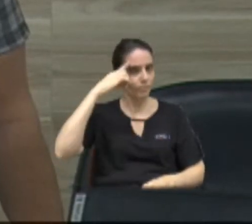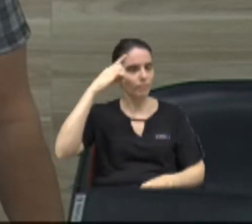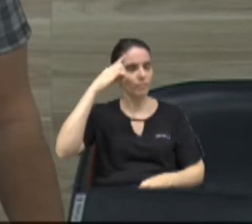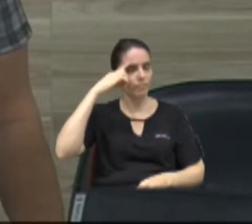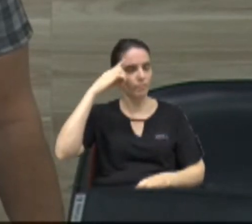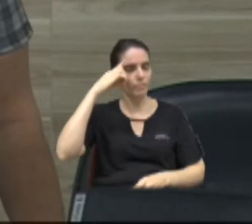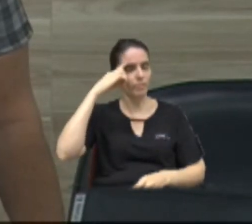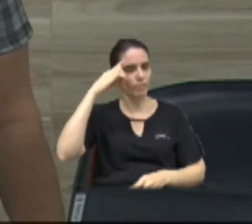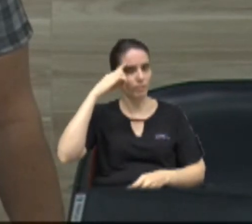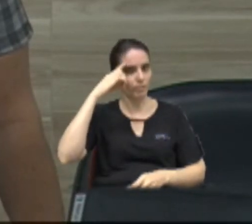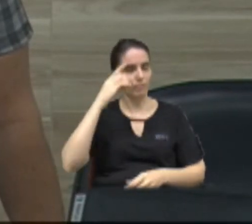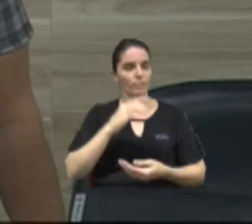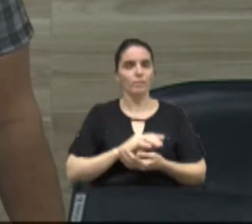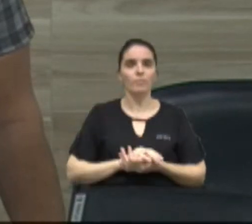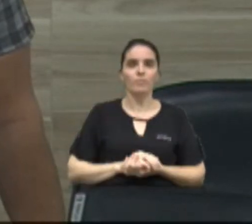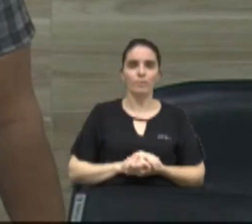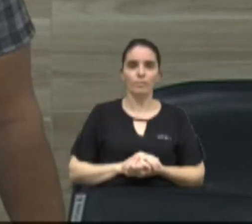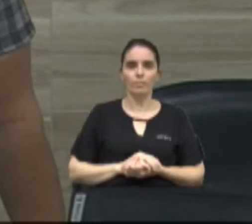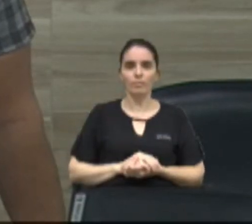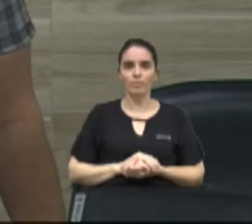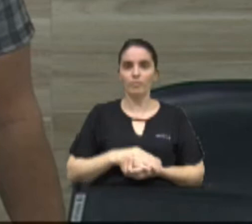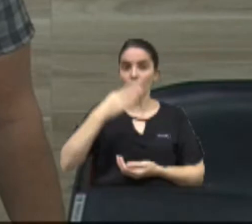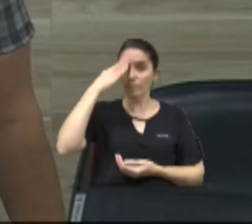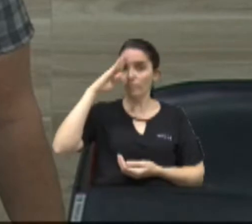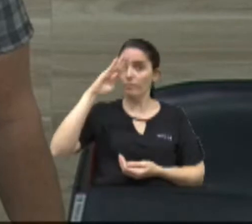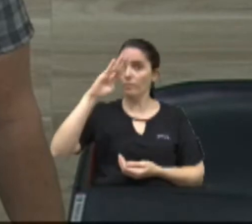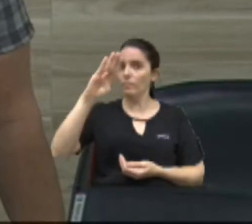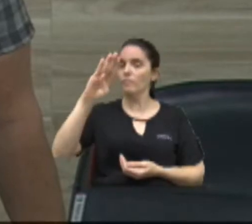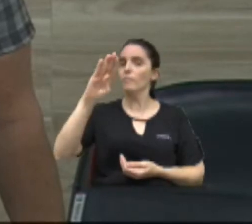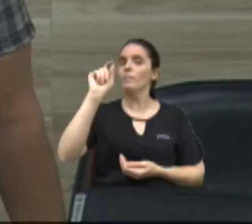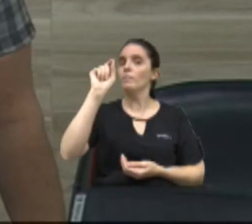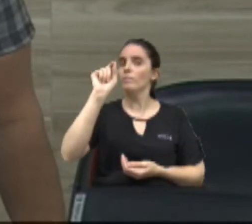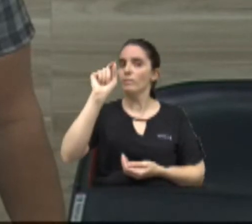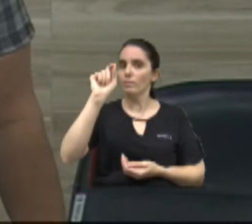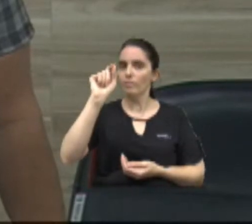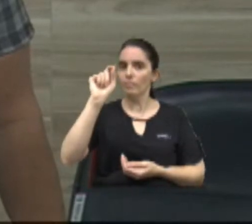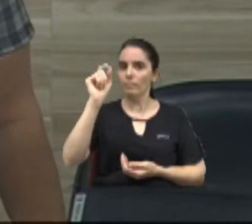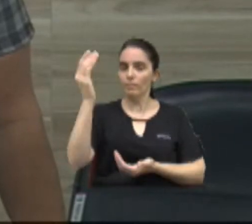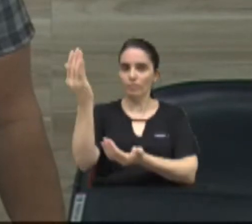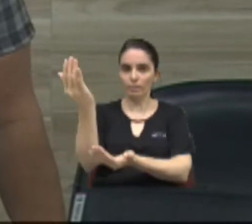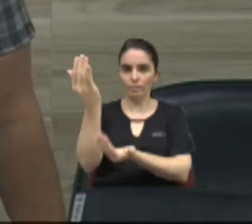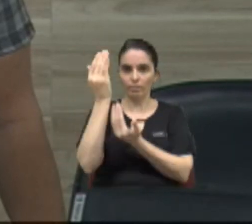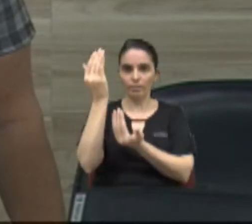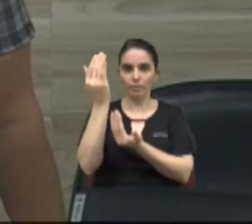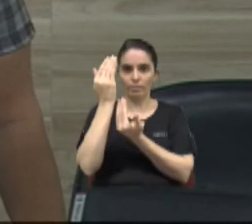realmente, e principalmente por os